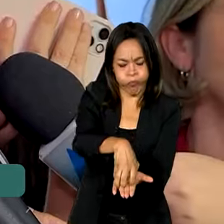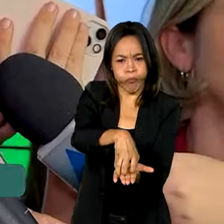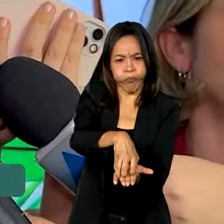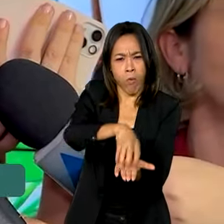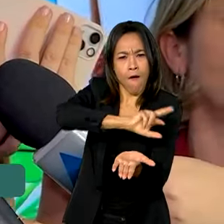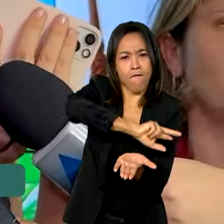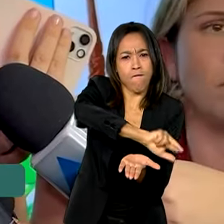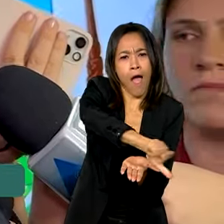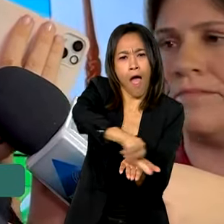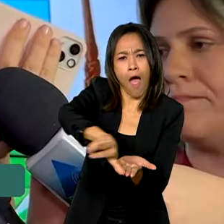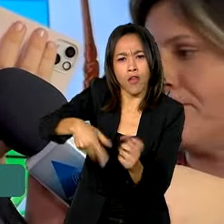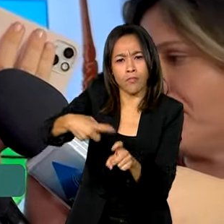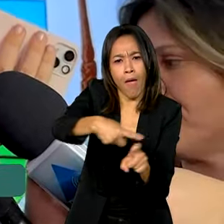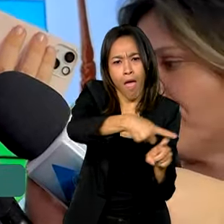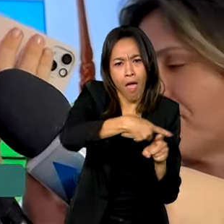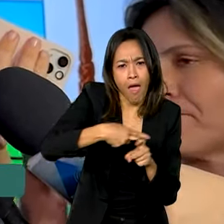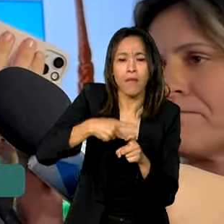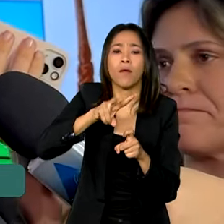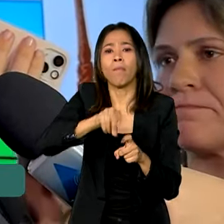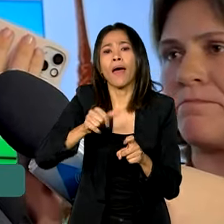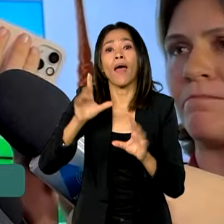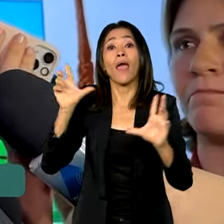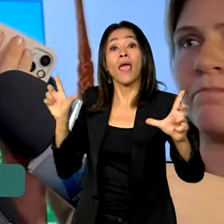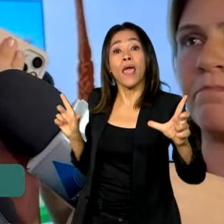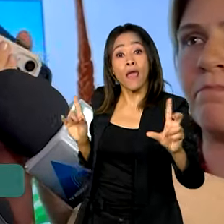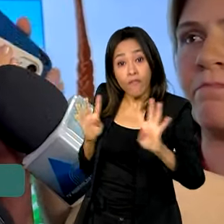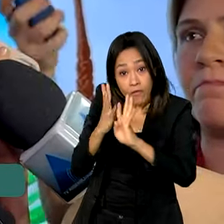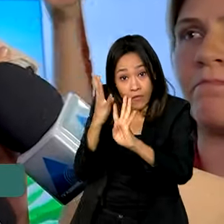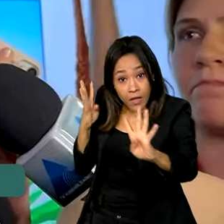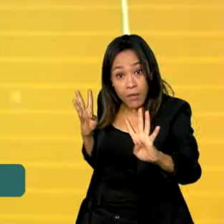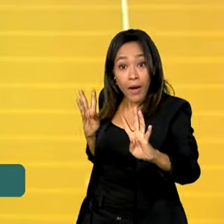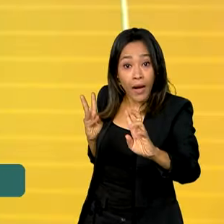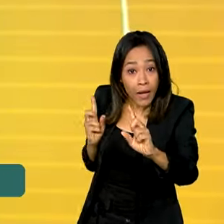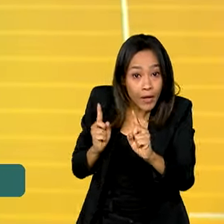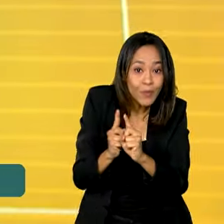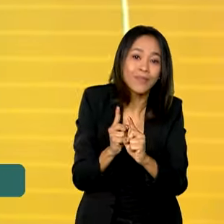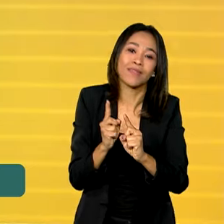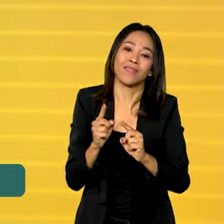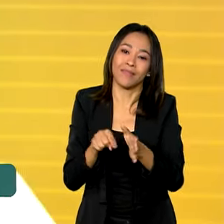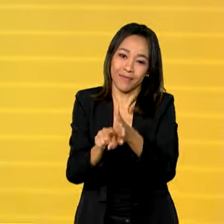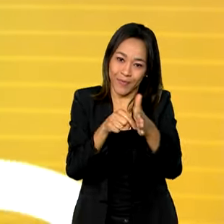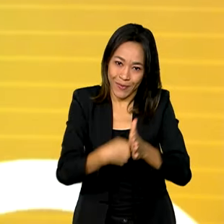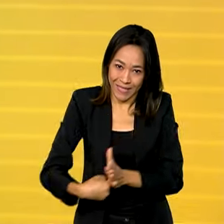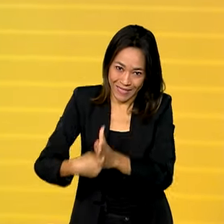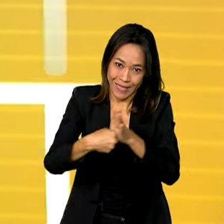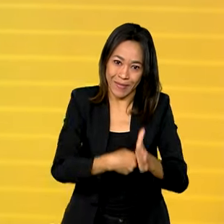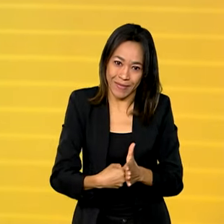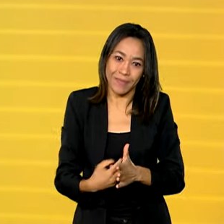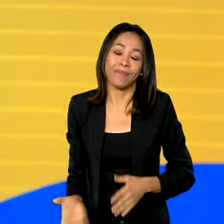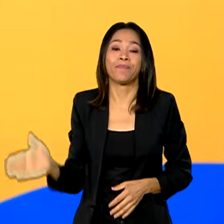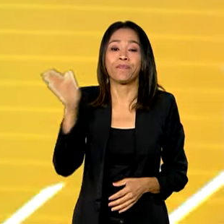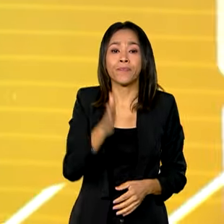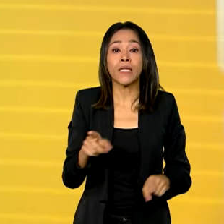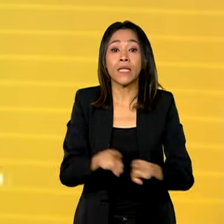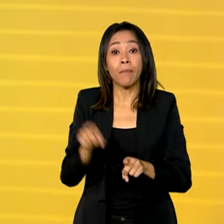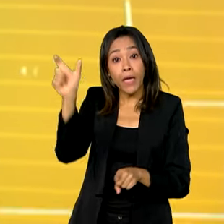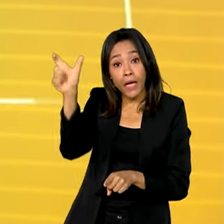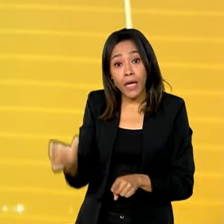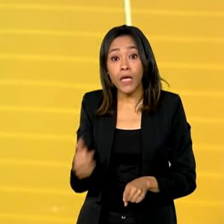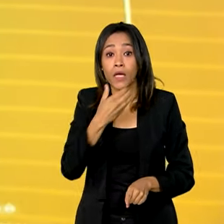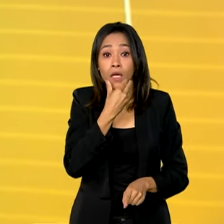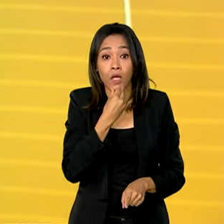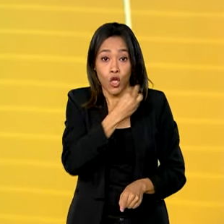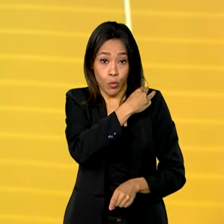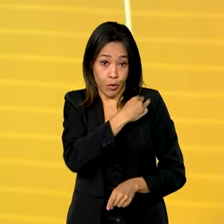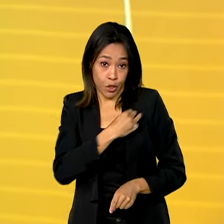contribuir paraa redução de filas de cirurgias e filas de exames e o ministro padil também anunciou a destinação de